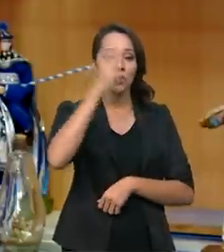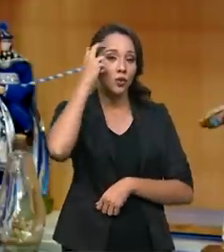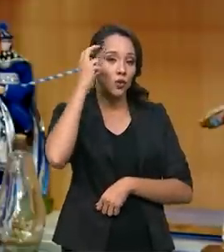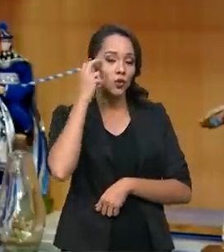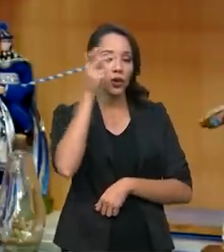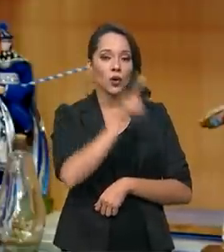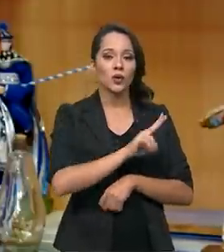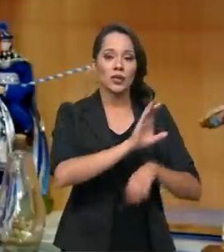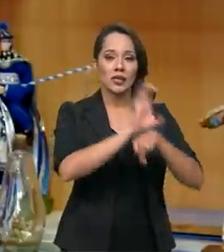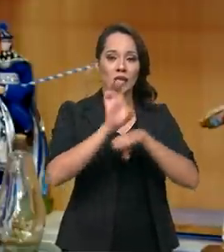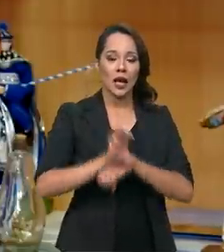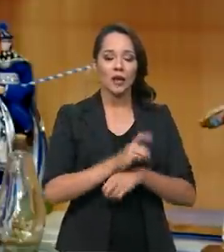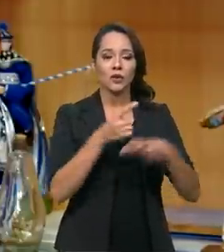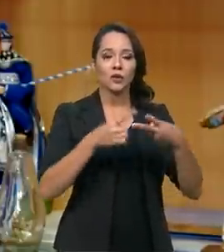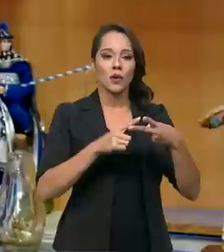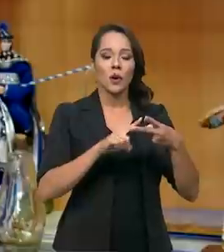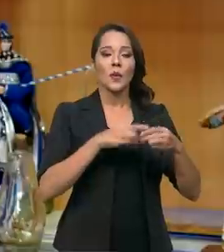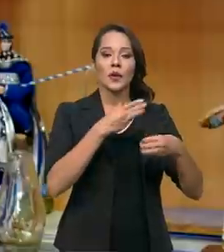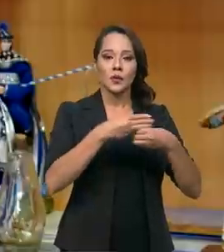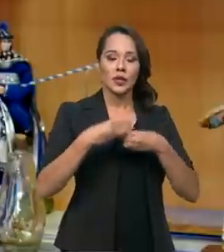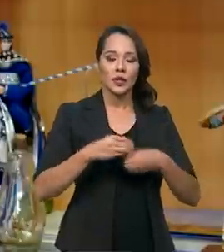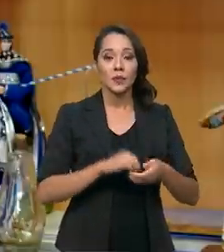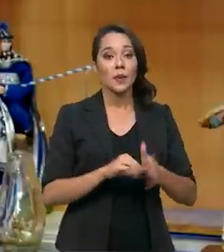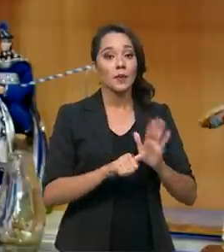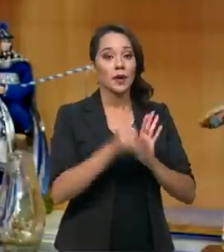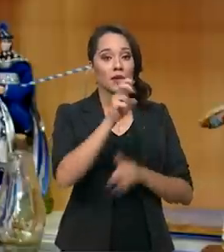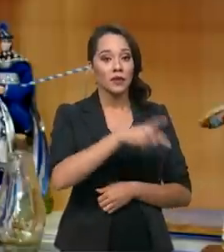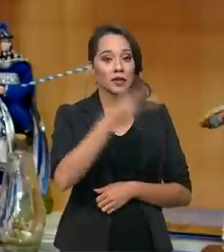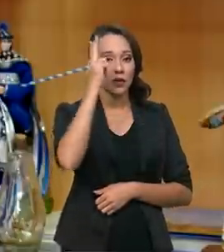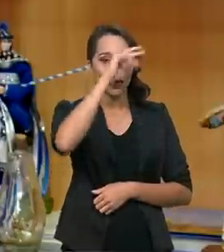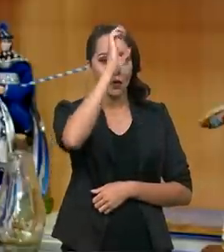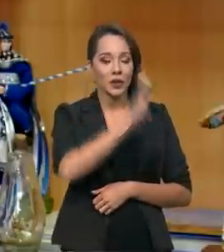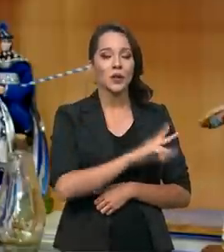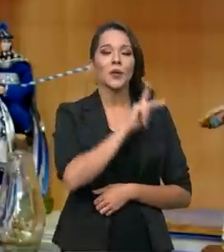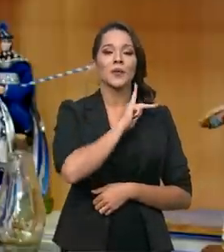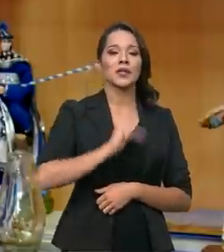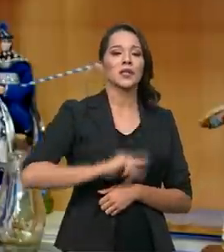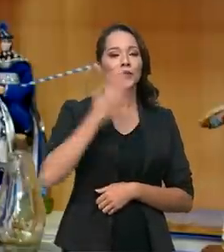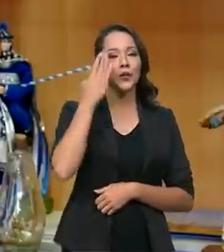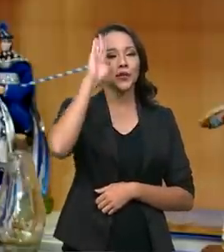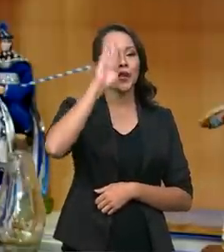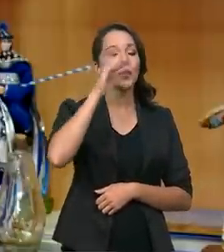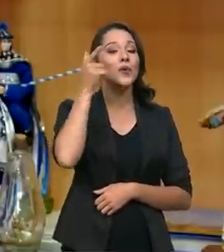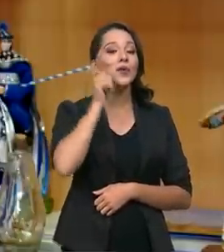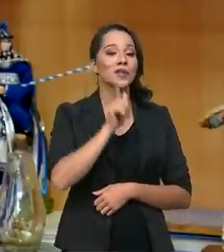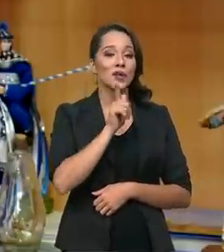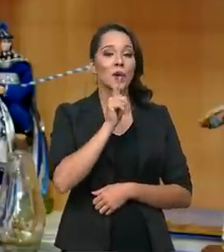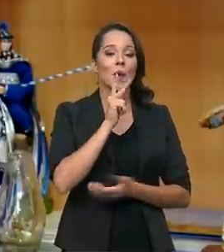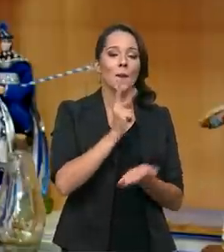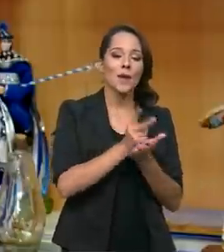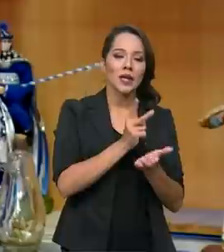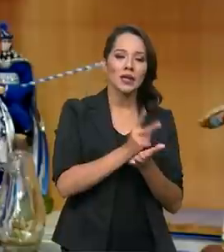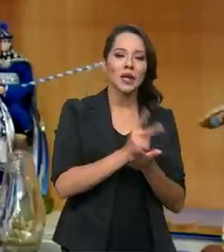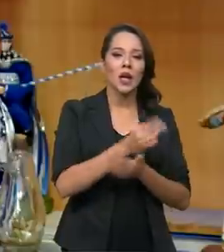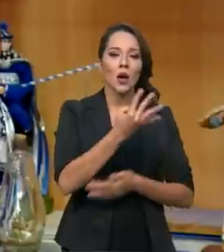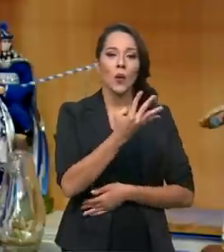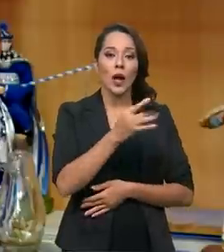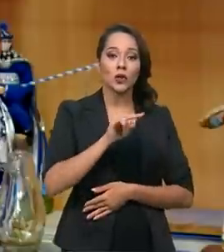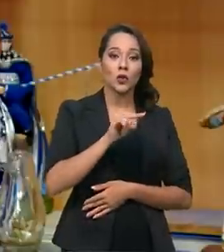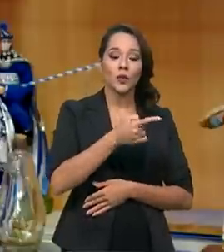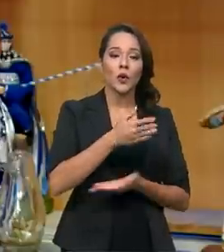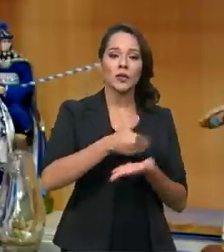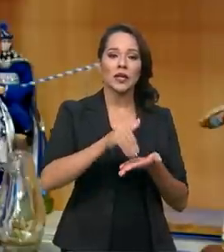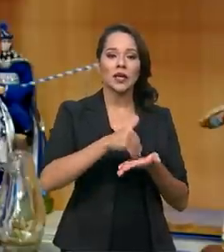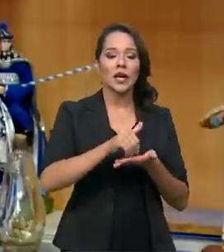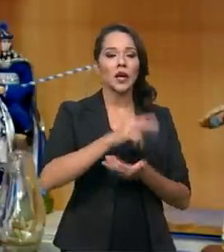através dos estados e municípios que pela primeira vez na história do Brasil o presidente bolsonaro conseguiu manter quatro mil